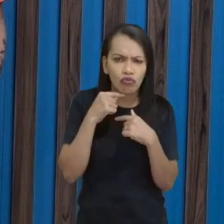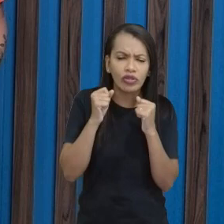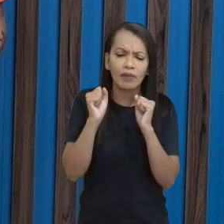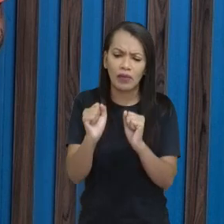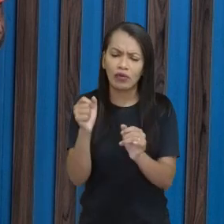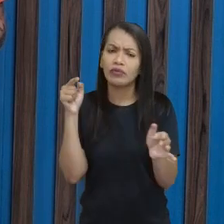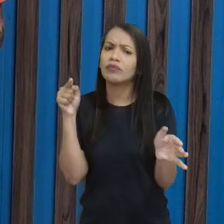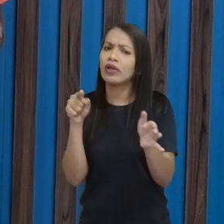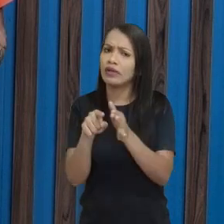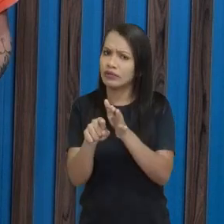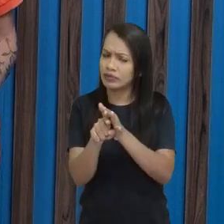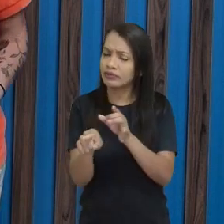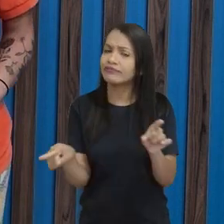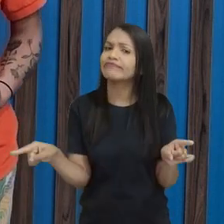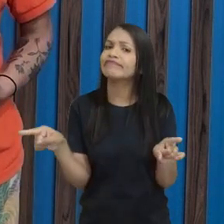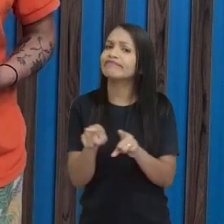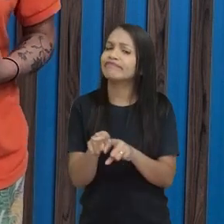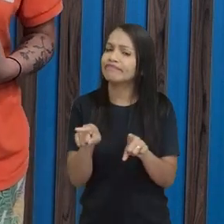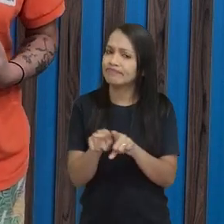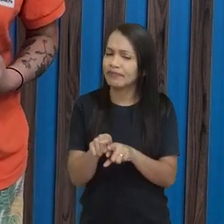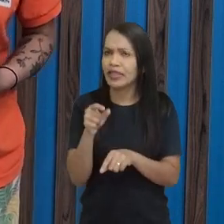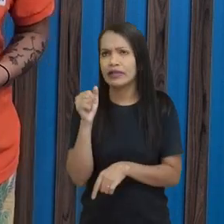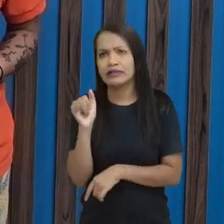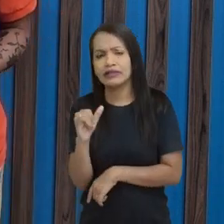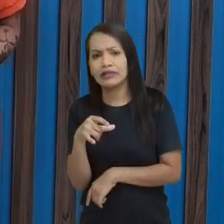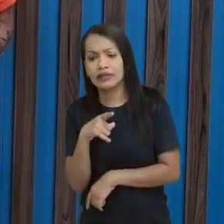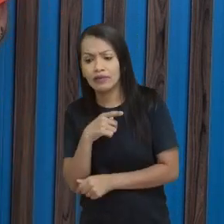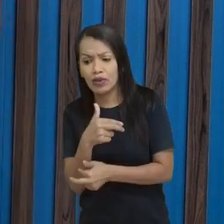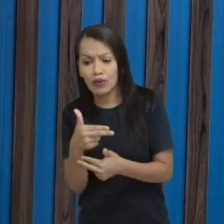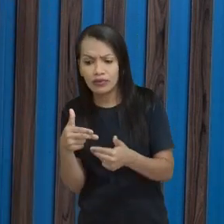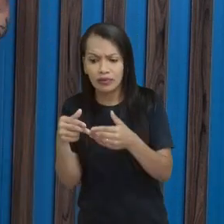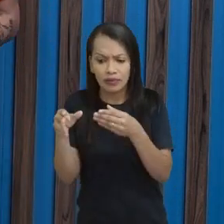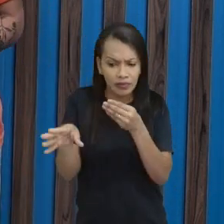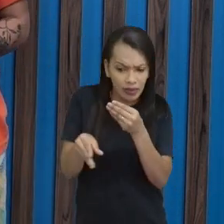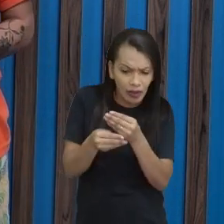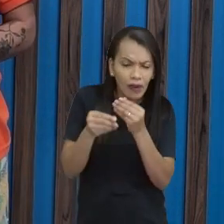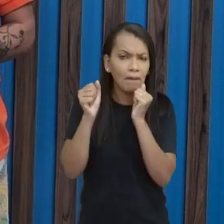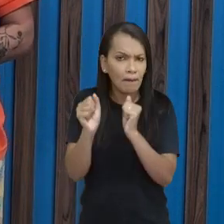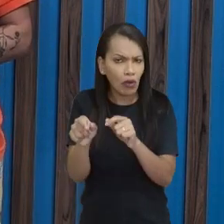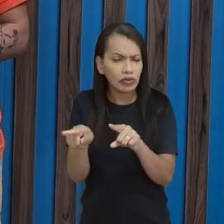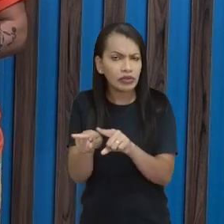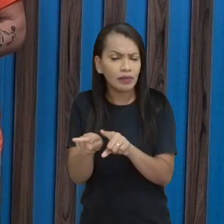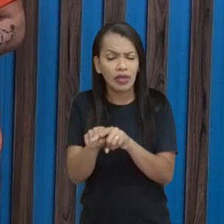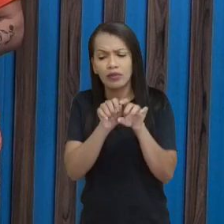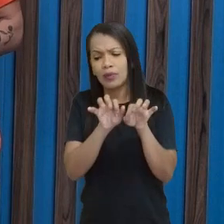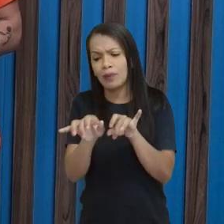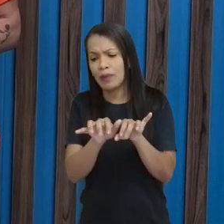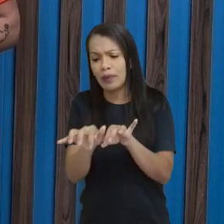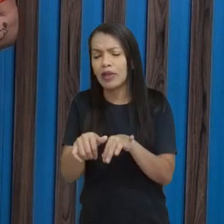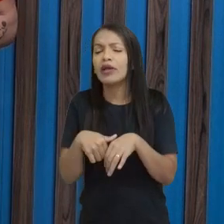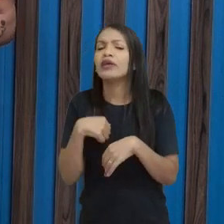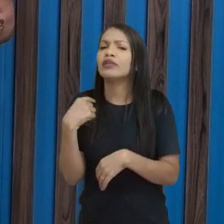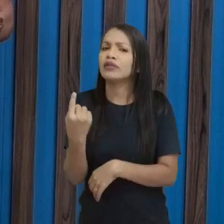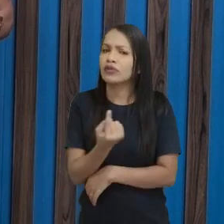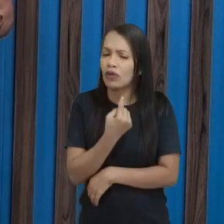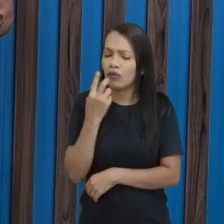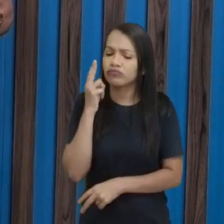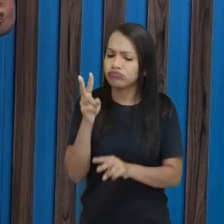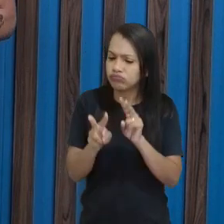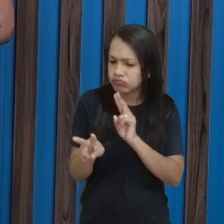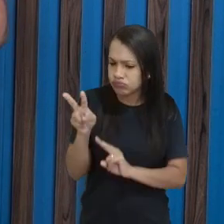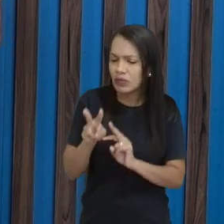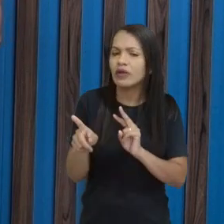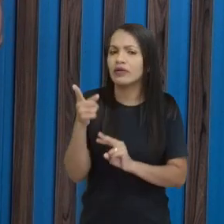comentário, fazer trazer alguma questão, você coloca lá no comentário, que a gente vai ficar bem atento